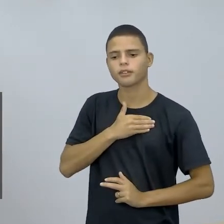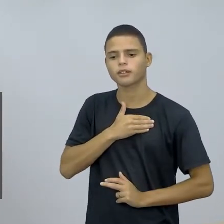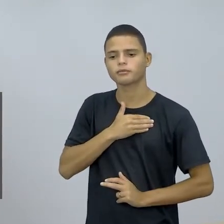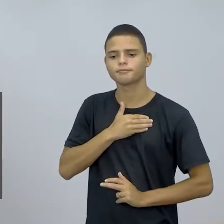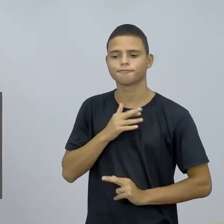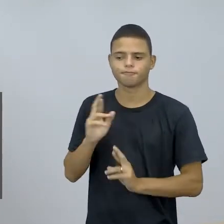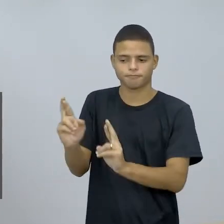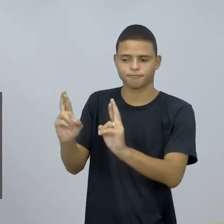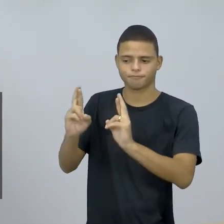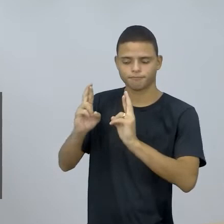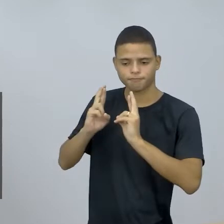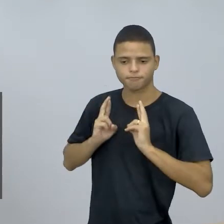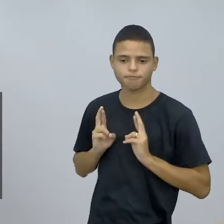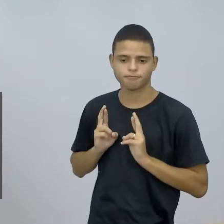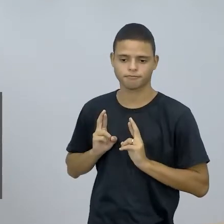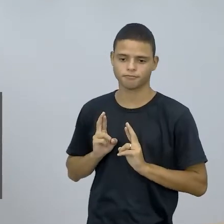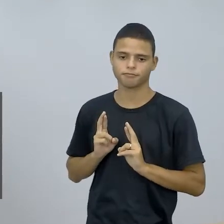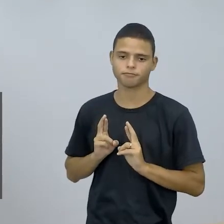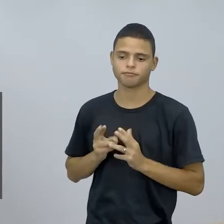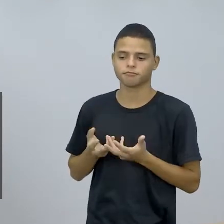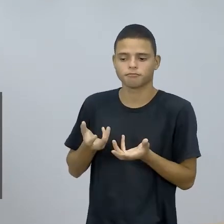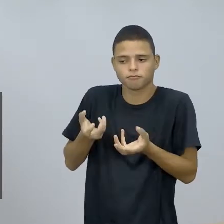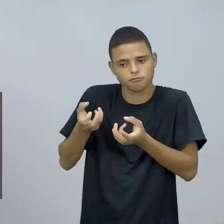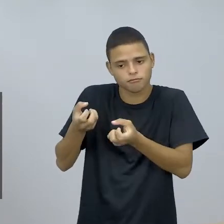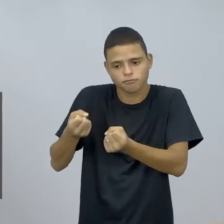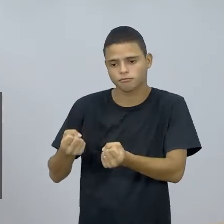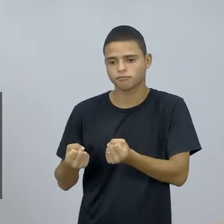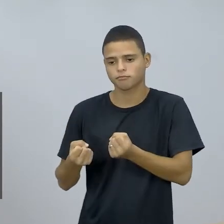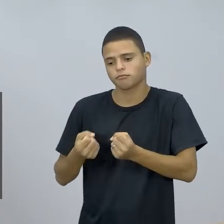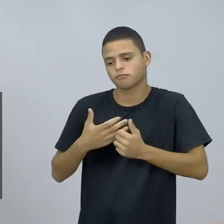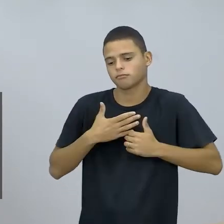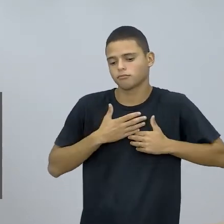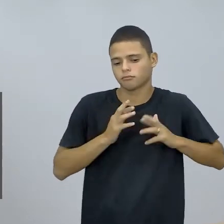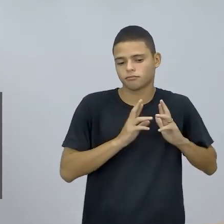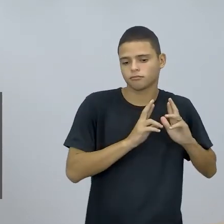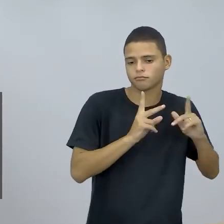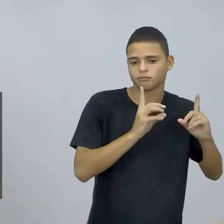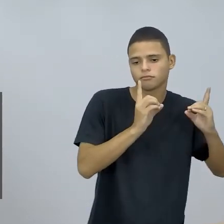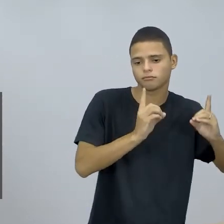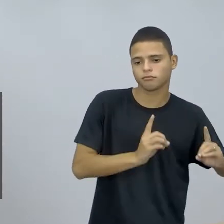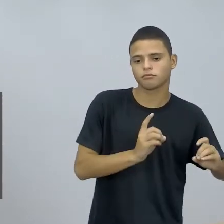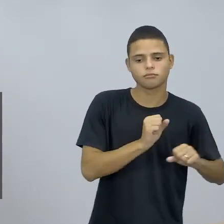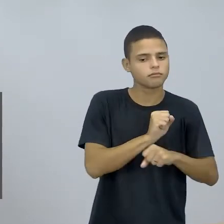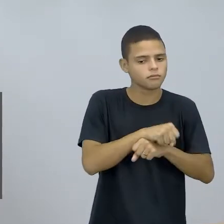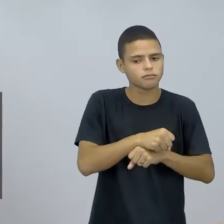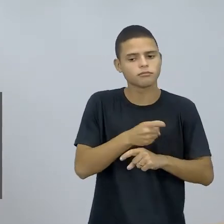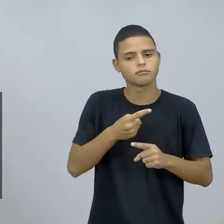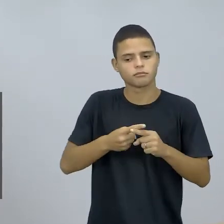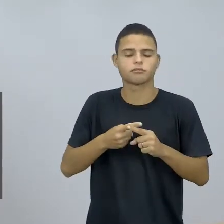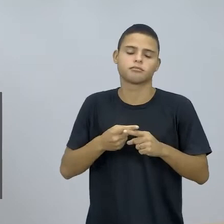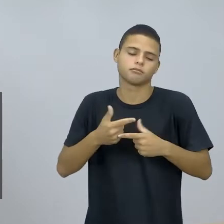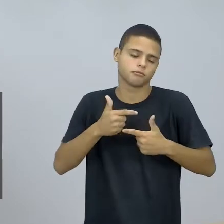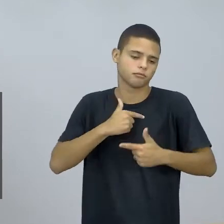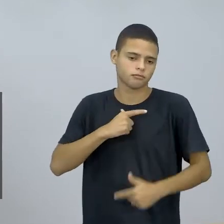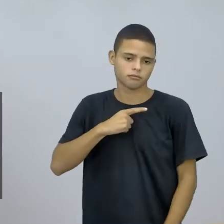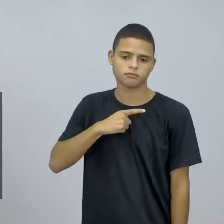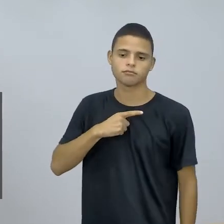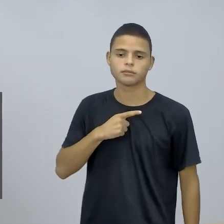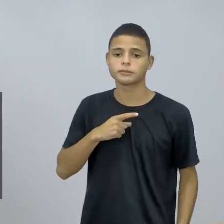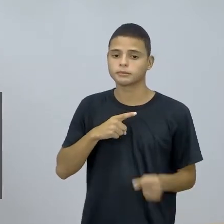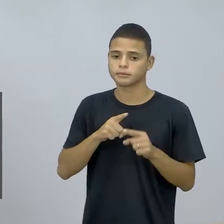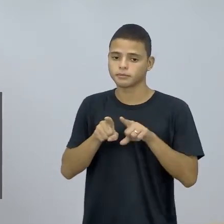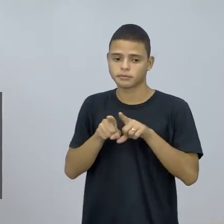respeitem, que aceitem as minhas limitações, sim, porque eu as tenho, e também